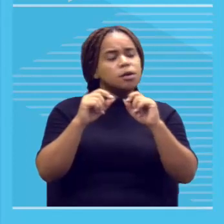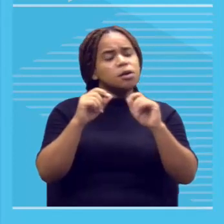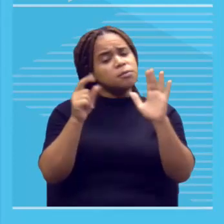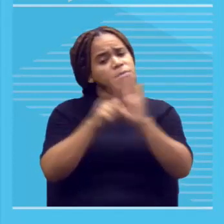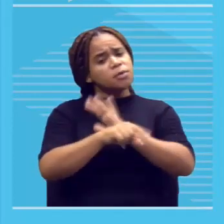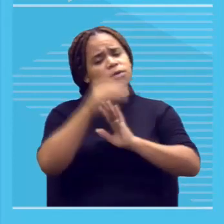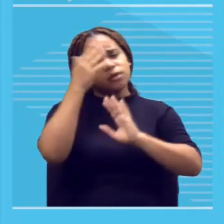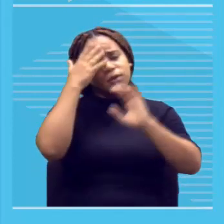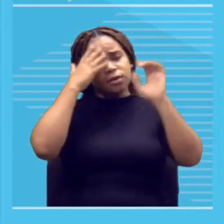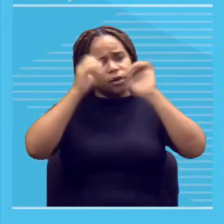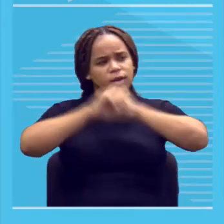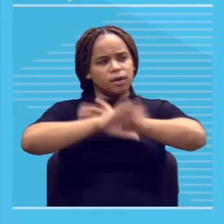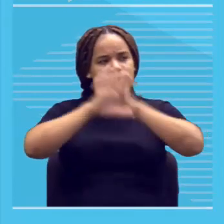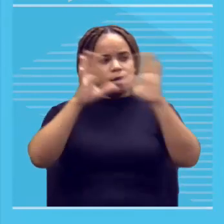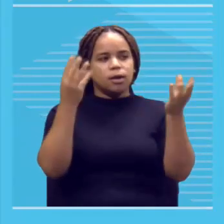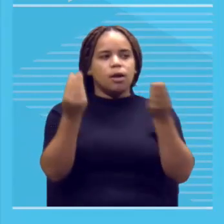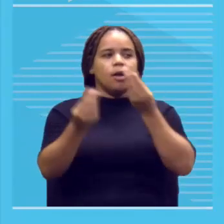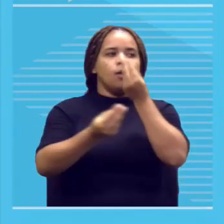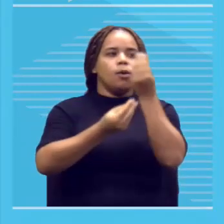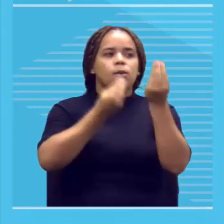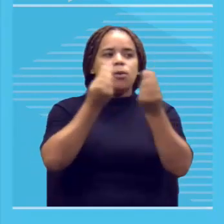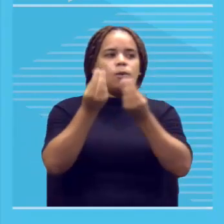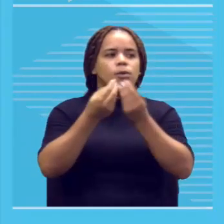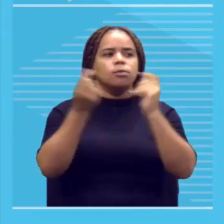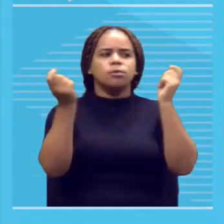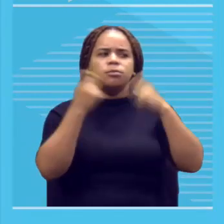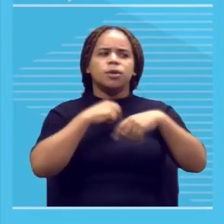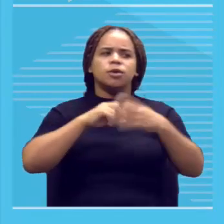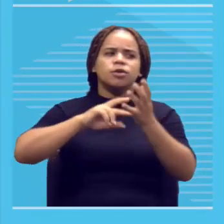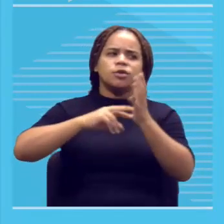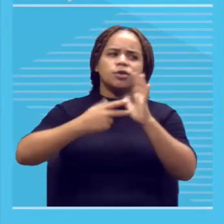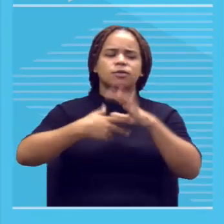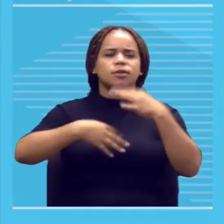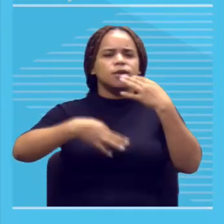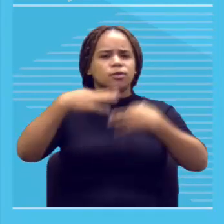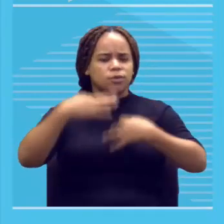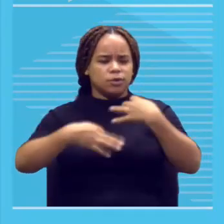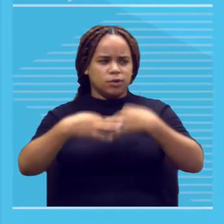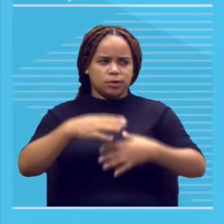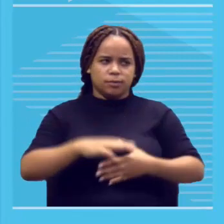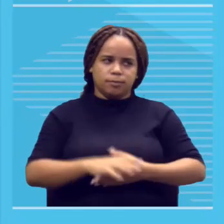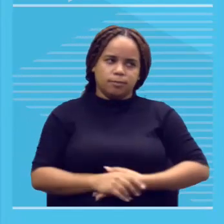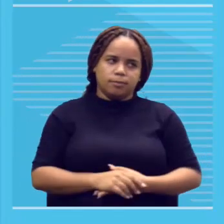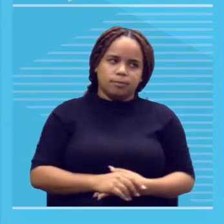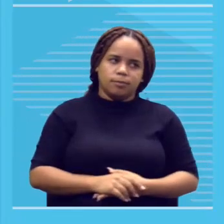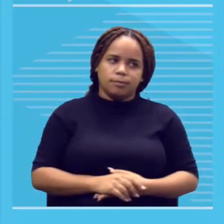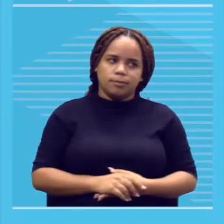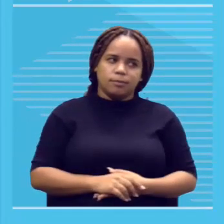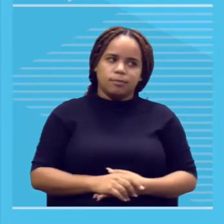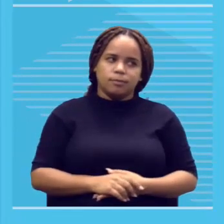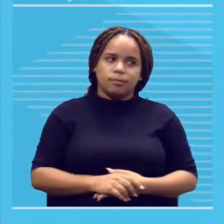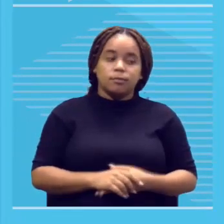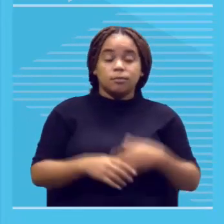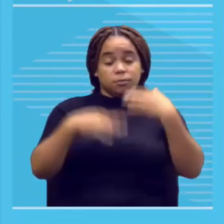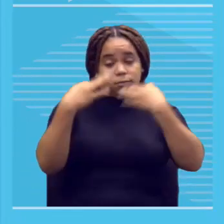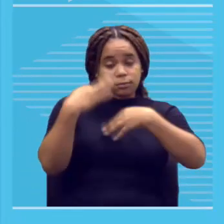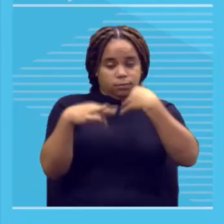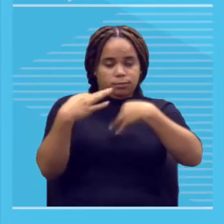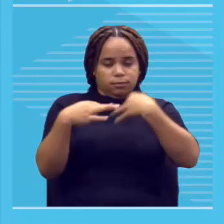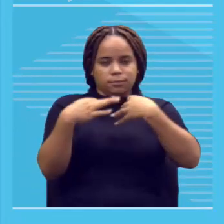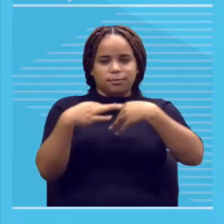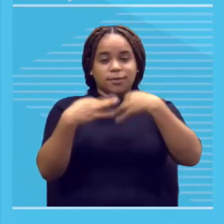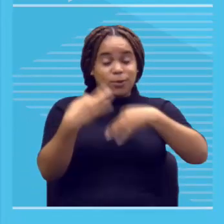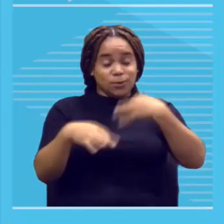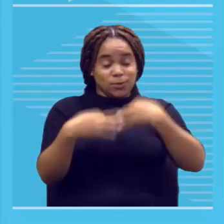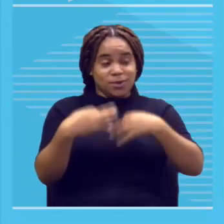bem claro como se pode definir a justiça a resposta dos Espíritos é a justiça